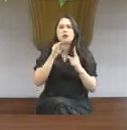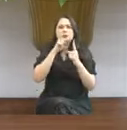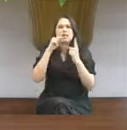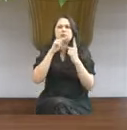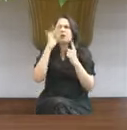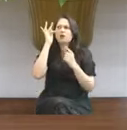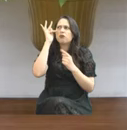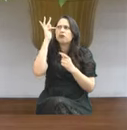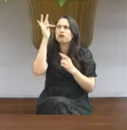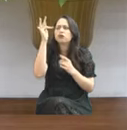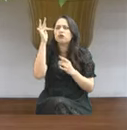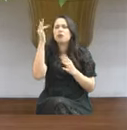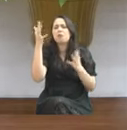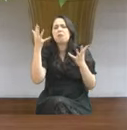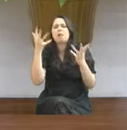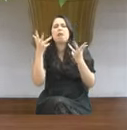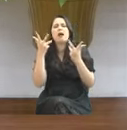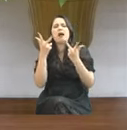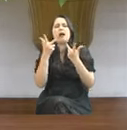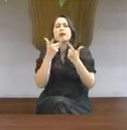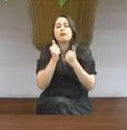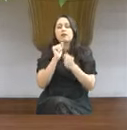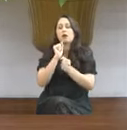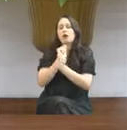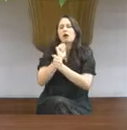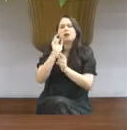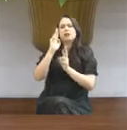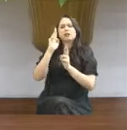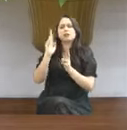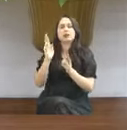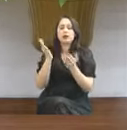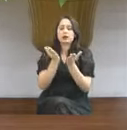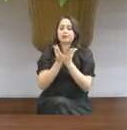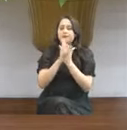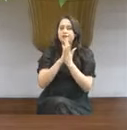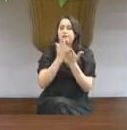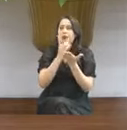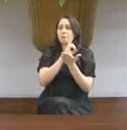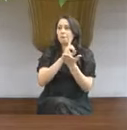bíblica. A mensagem do Evangelho é: